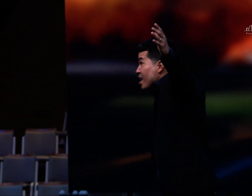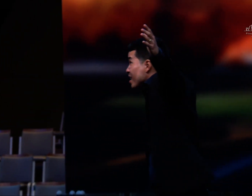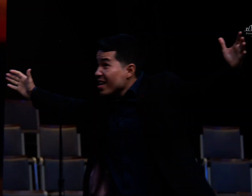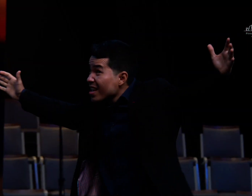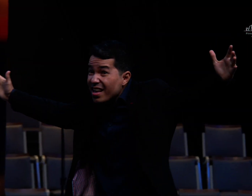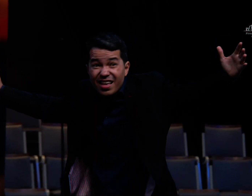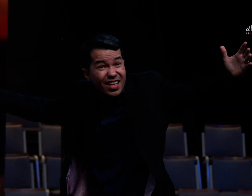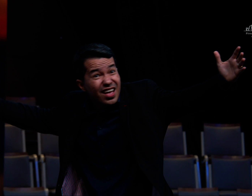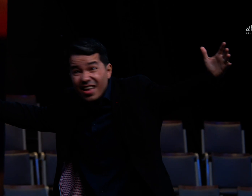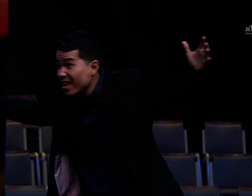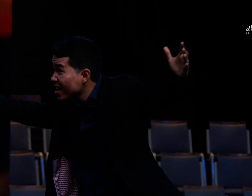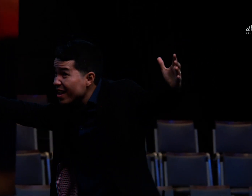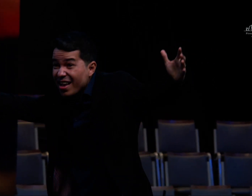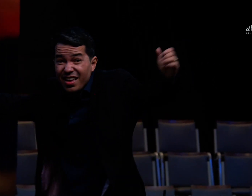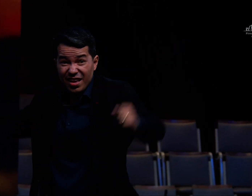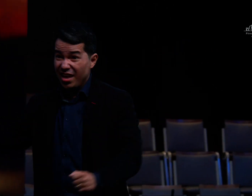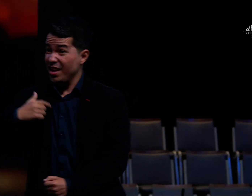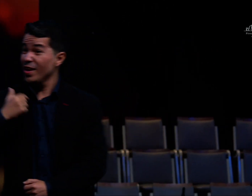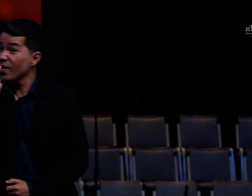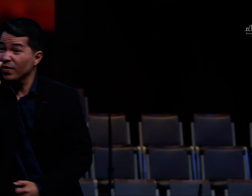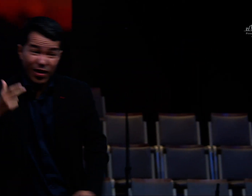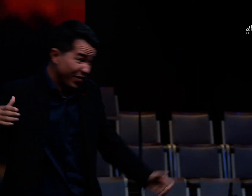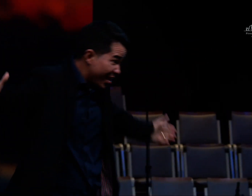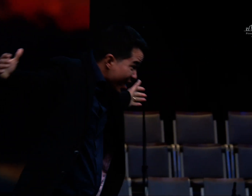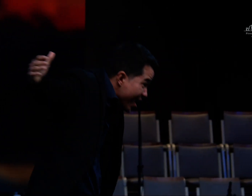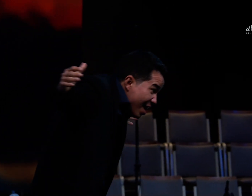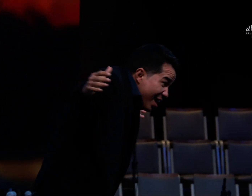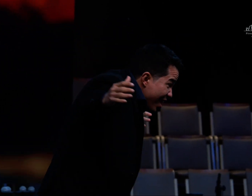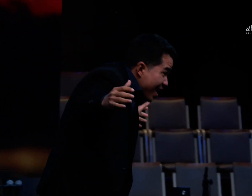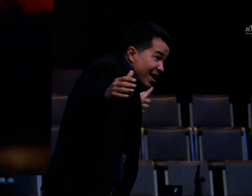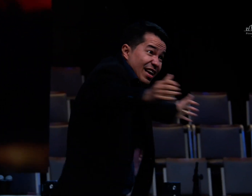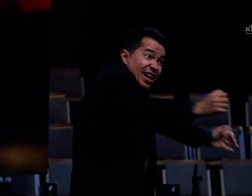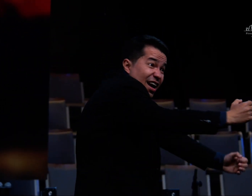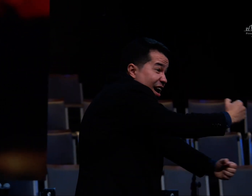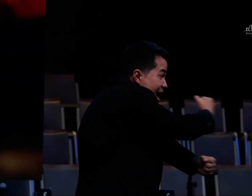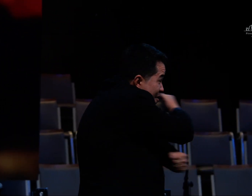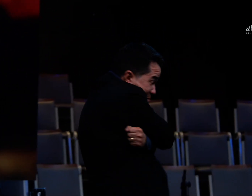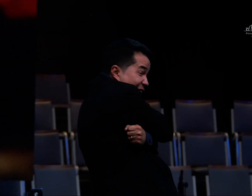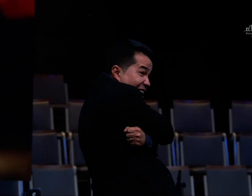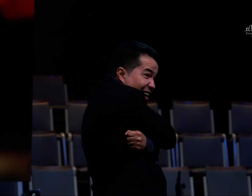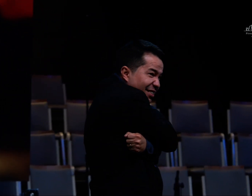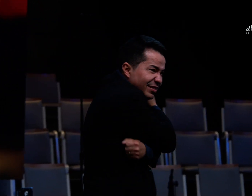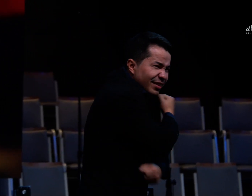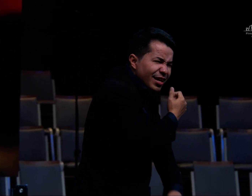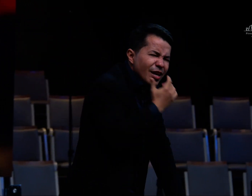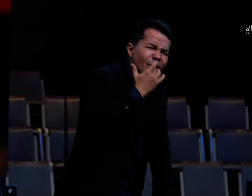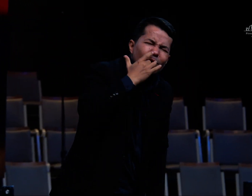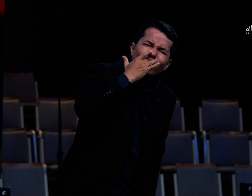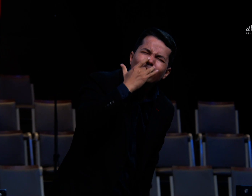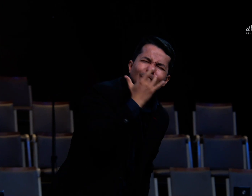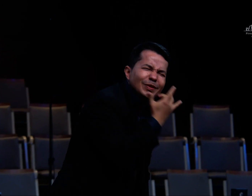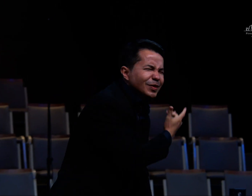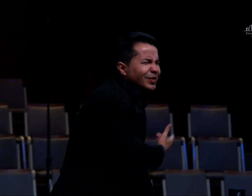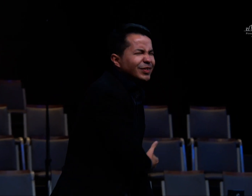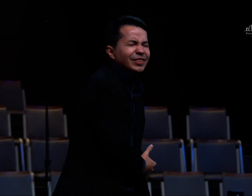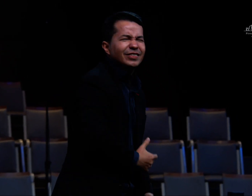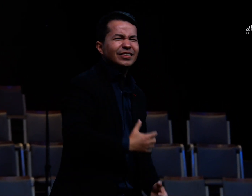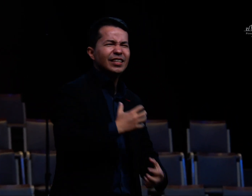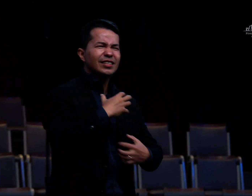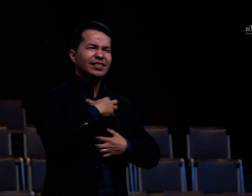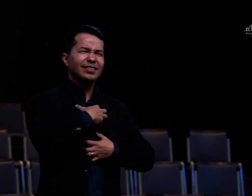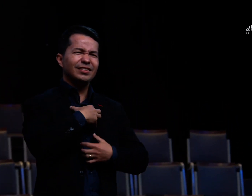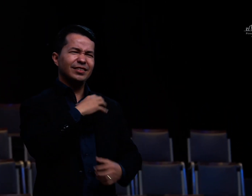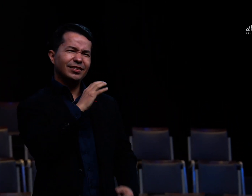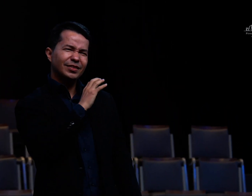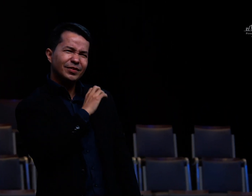vêm com os braços abertos, correndo ao meu encontro. E eu também, de braços abertos, para encontrá-los e abraçá-los. Nossa,